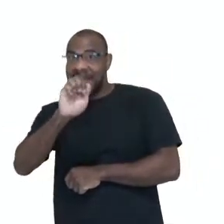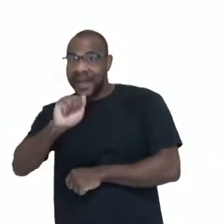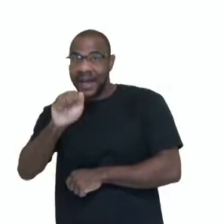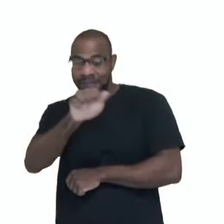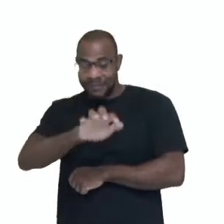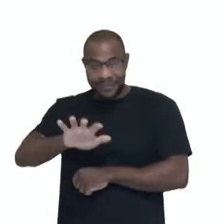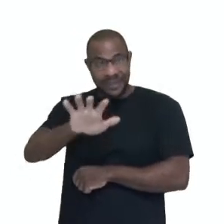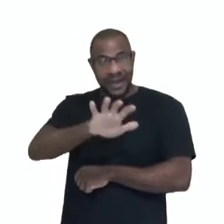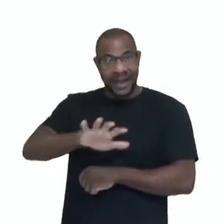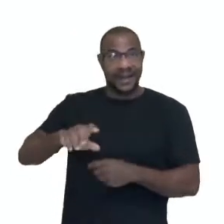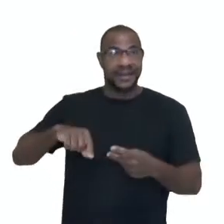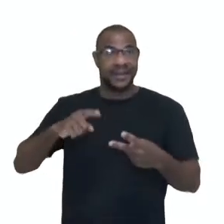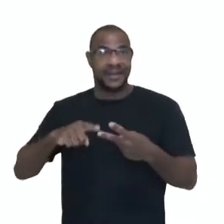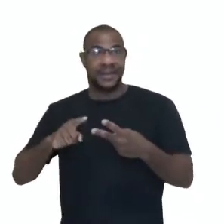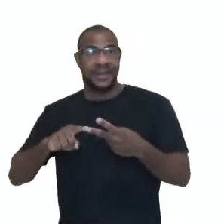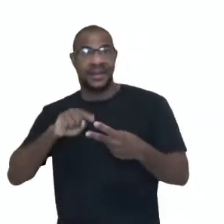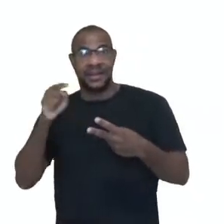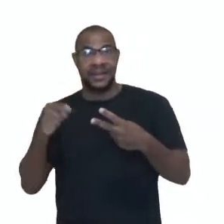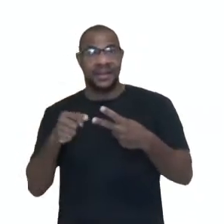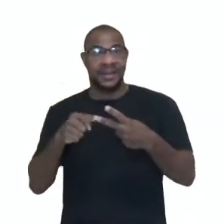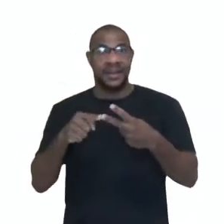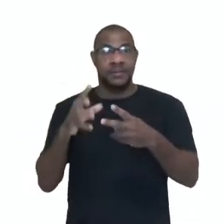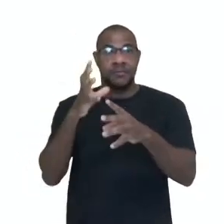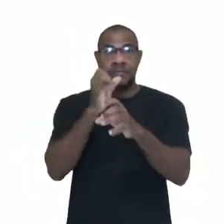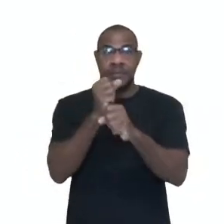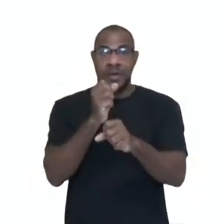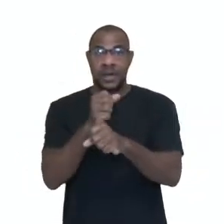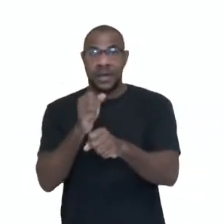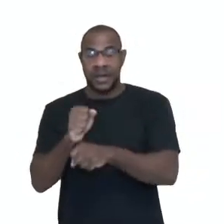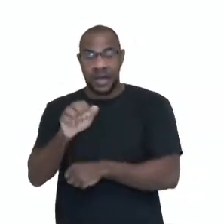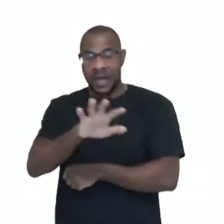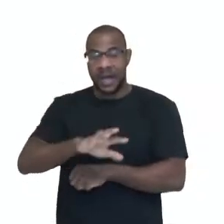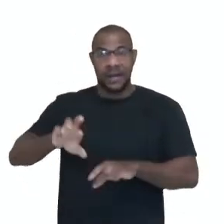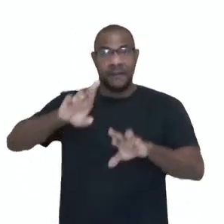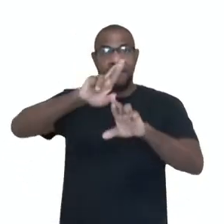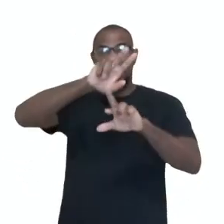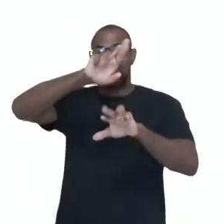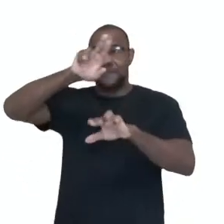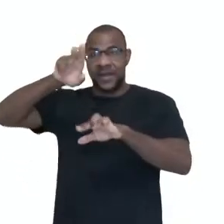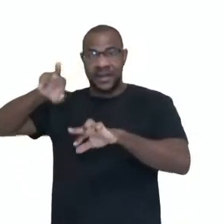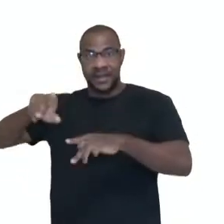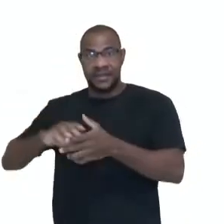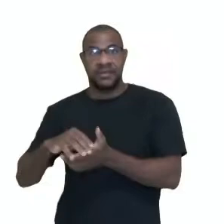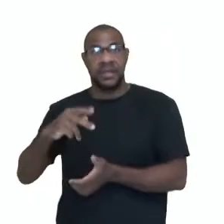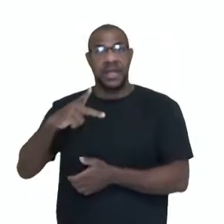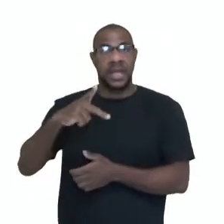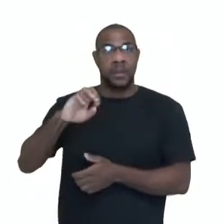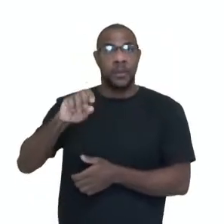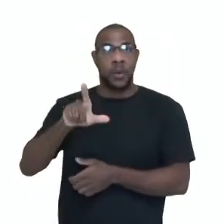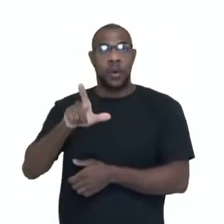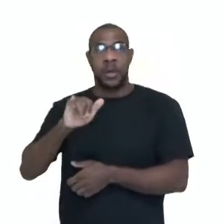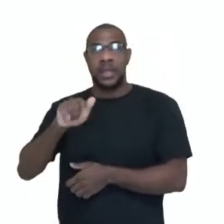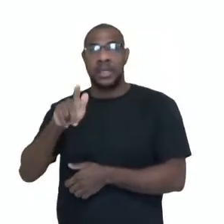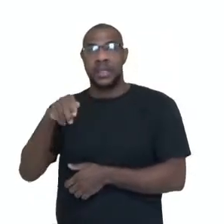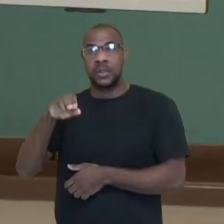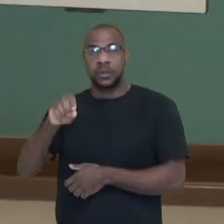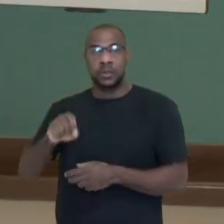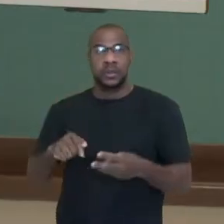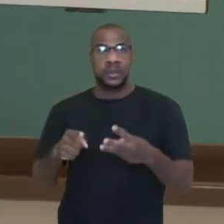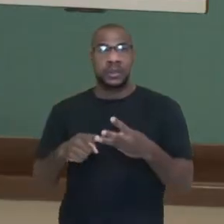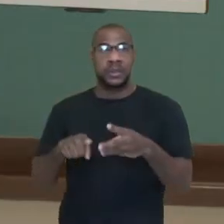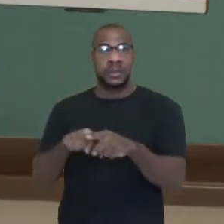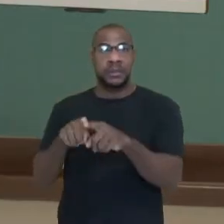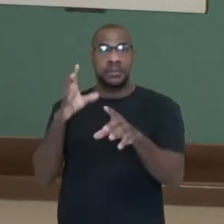tá? Nosso outro objetivo, calcular a área de diferentes polígonos e aplicar o cálculo dessa área na resolução